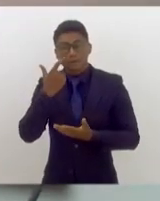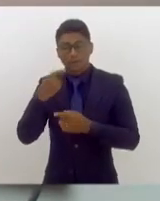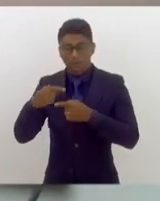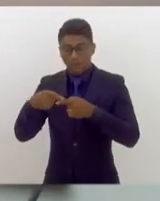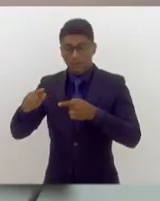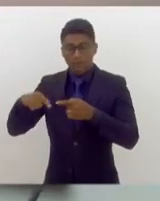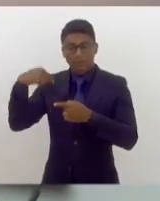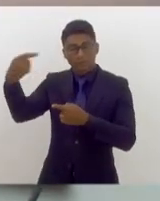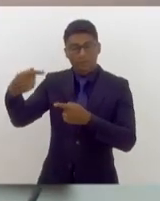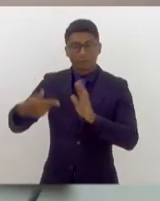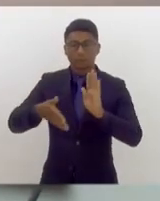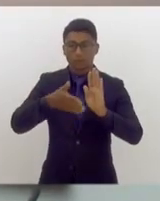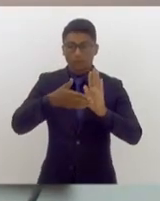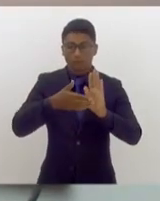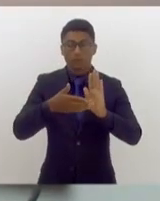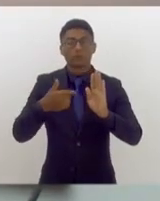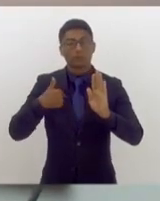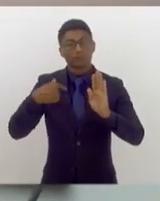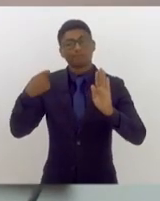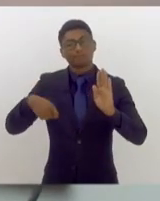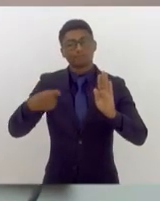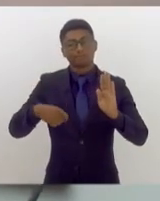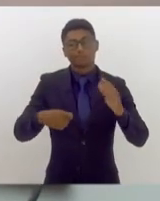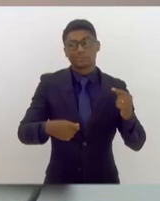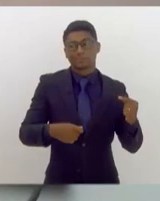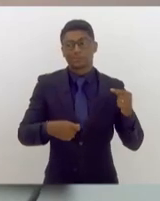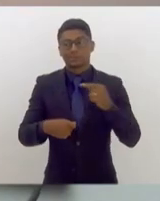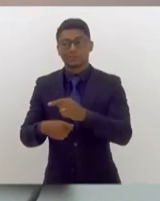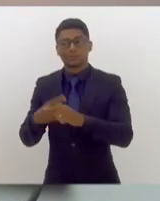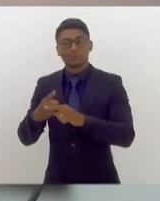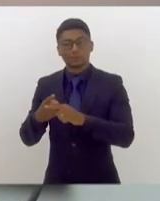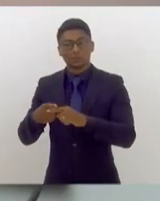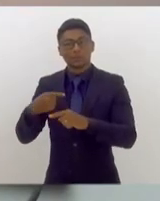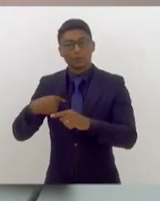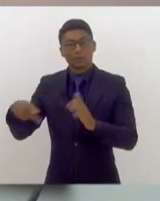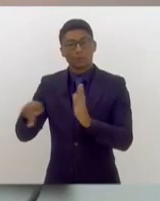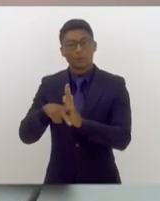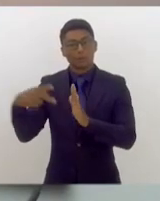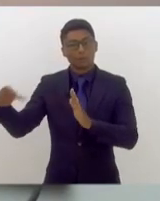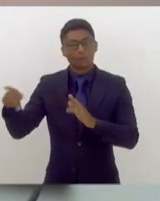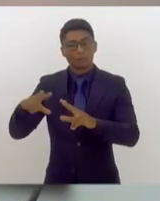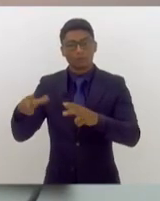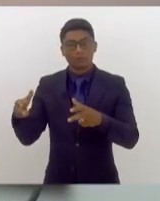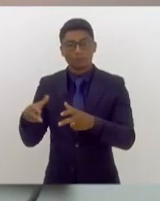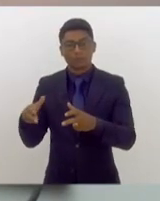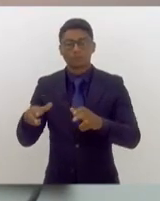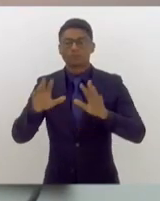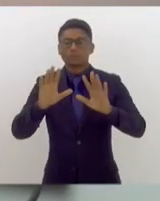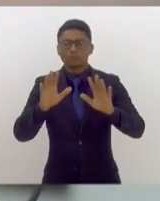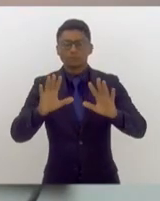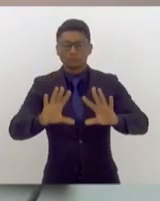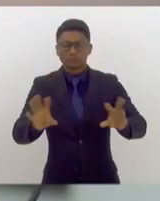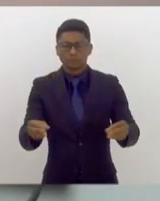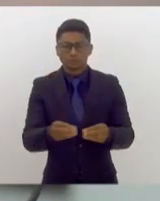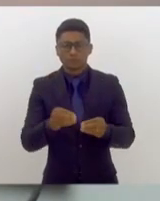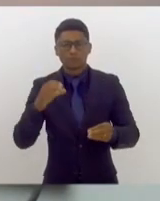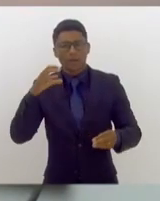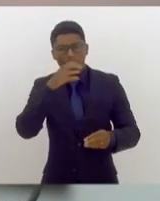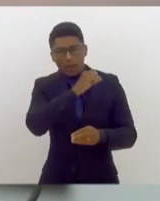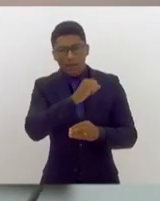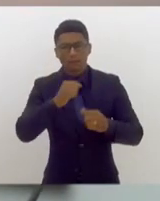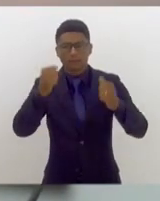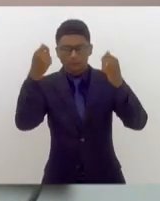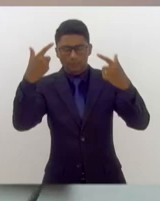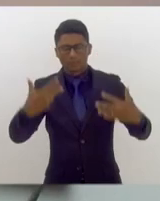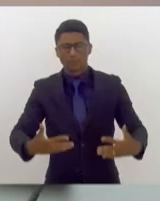vem, e eu também não posso deixar de estar presente, que sou membro daquela comissão. Mas eu queria fazer rapidamente uma retrospectiva, muito